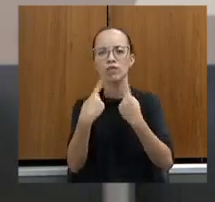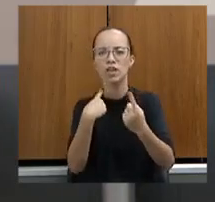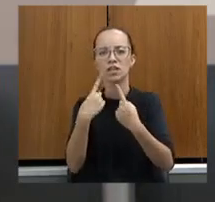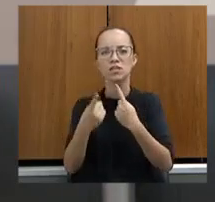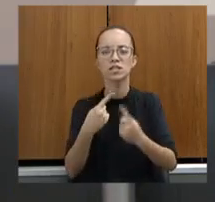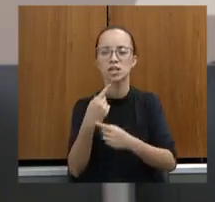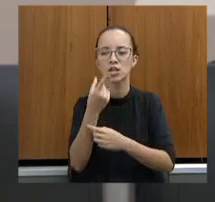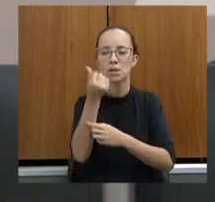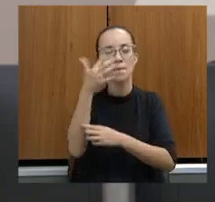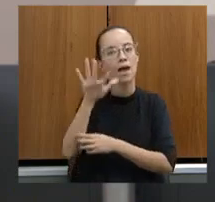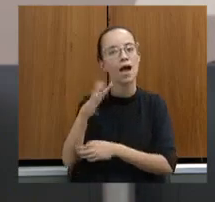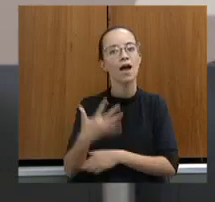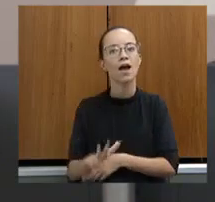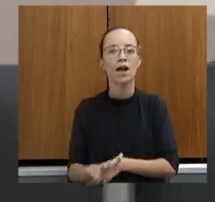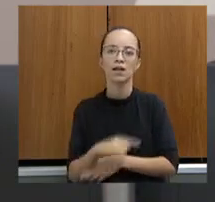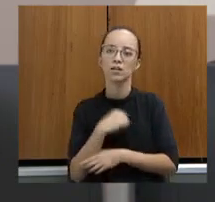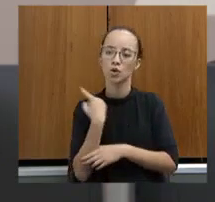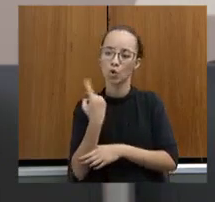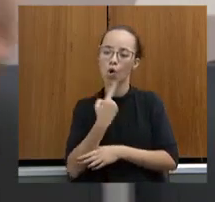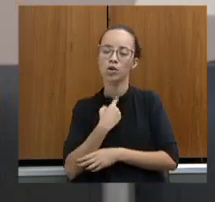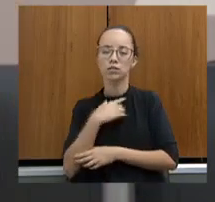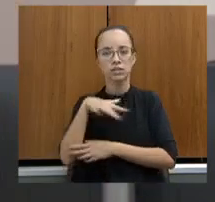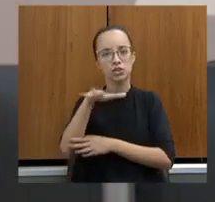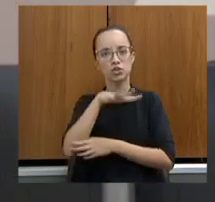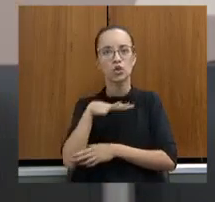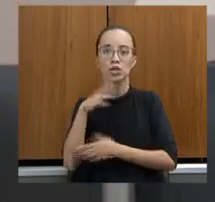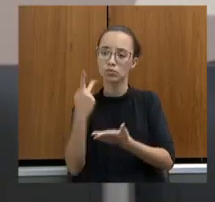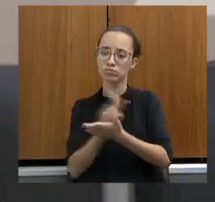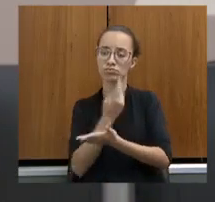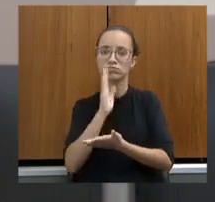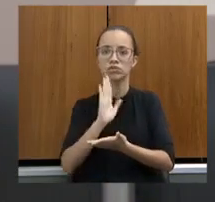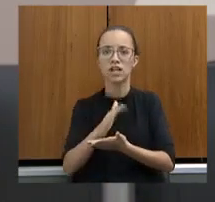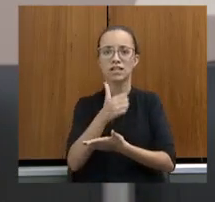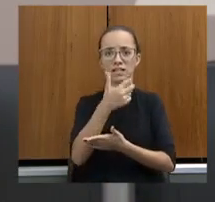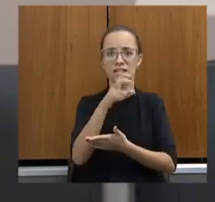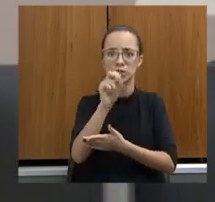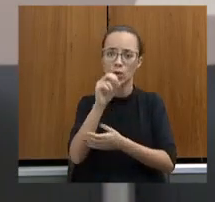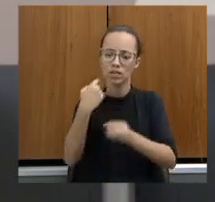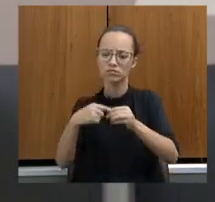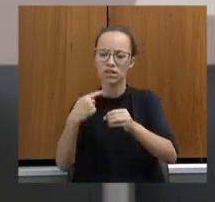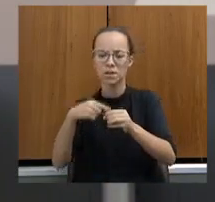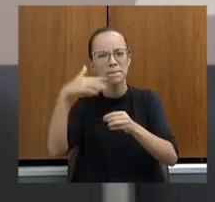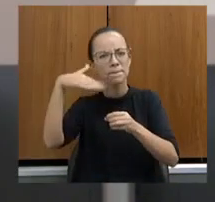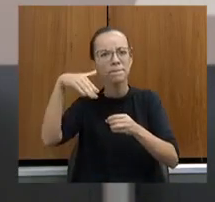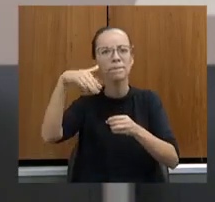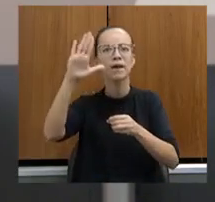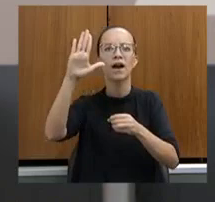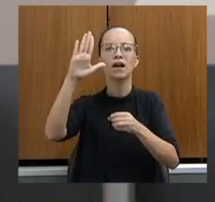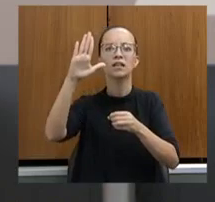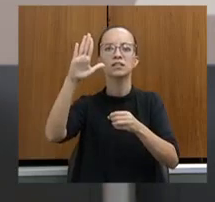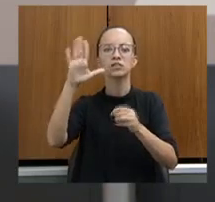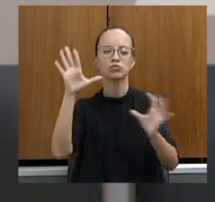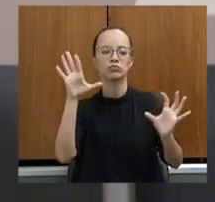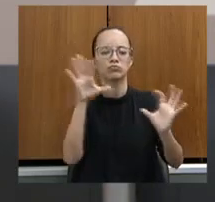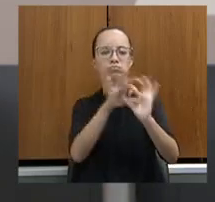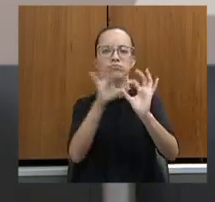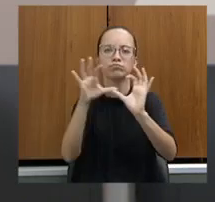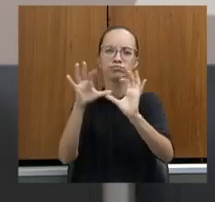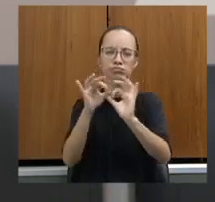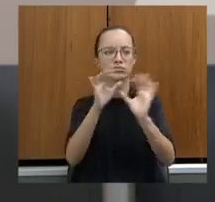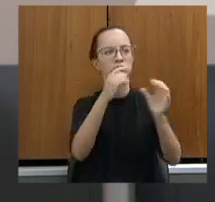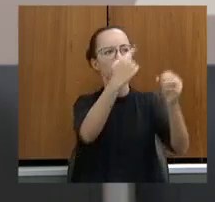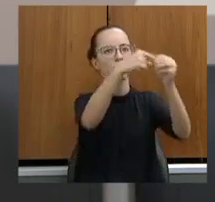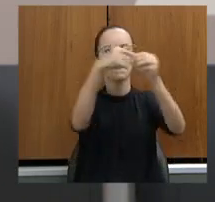qualidade Como estamos fazendo já na nossa região e hoje são mais de 150 municípios né ligando distritos e povoados